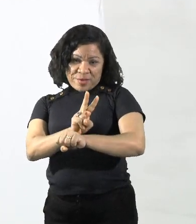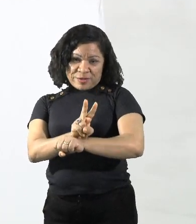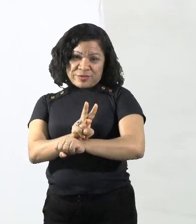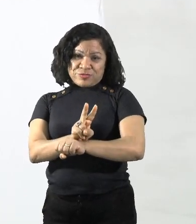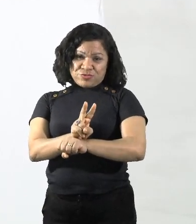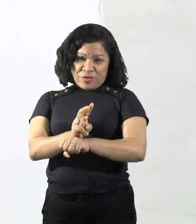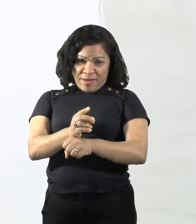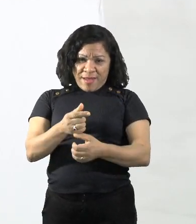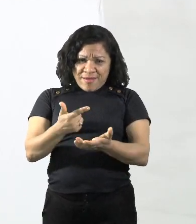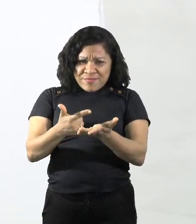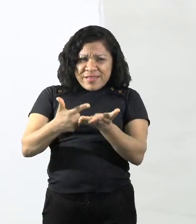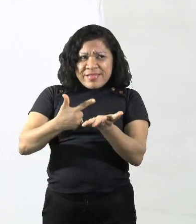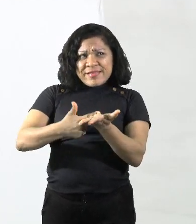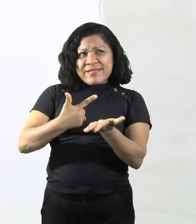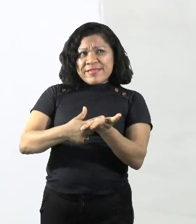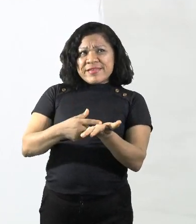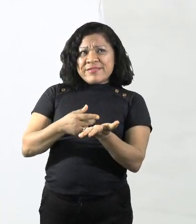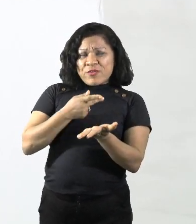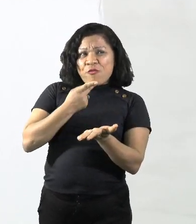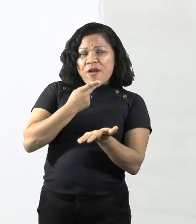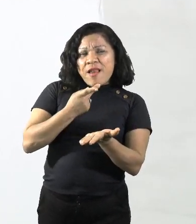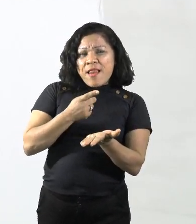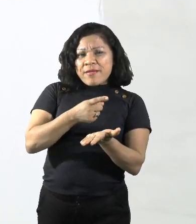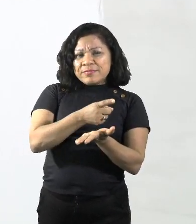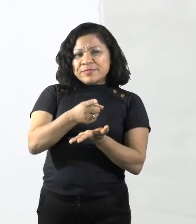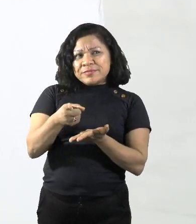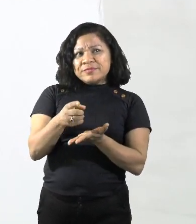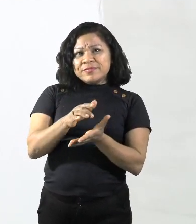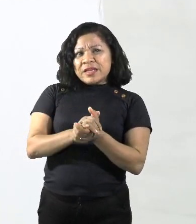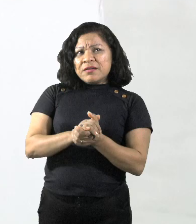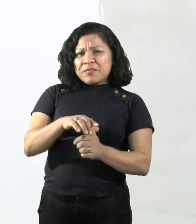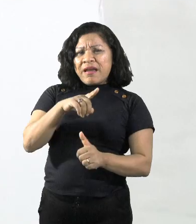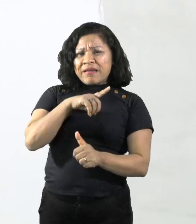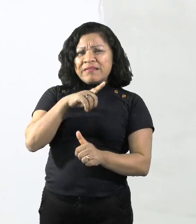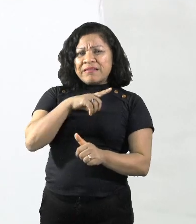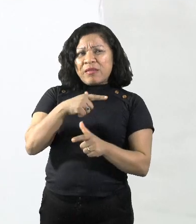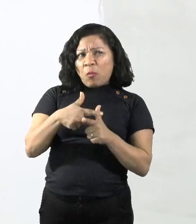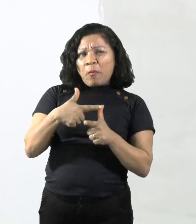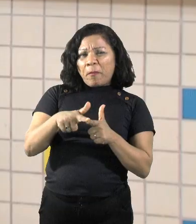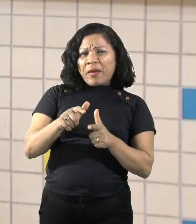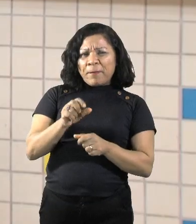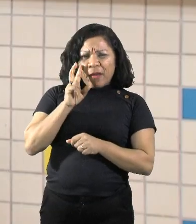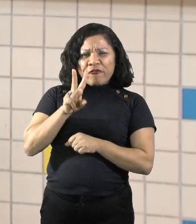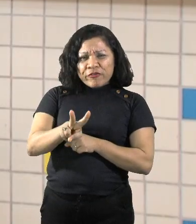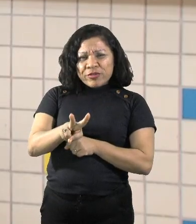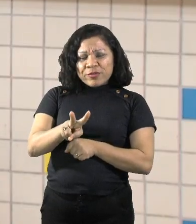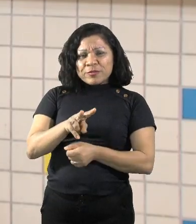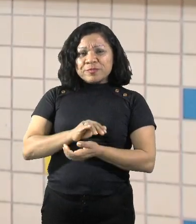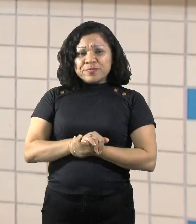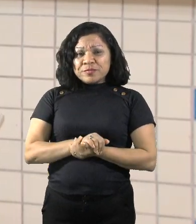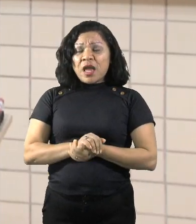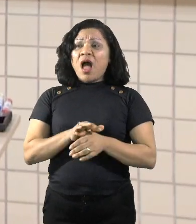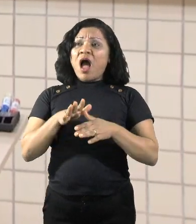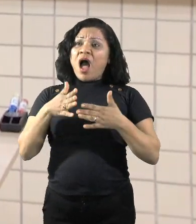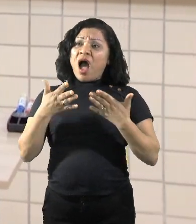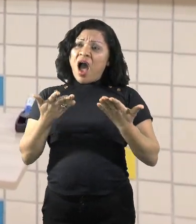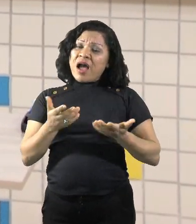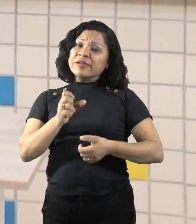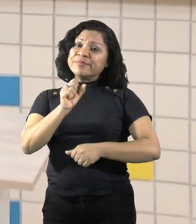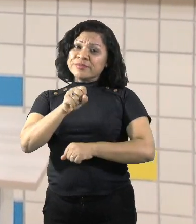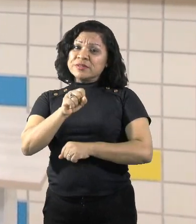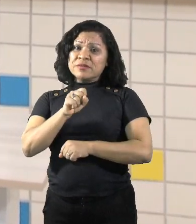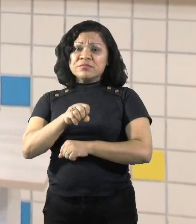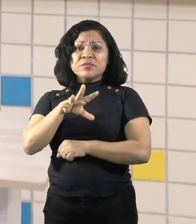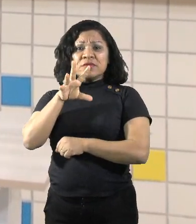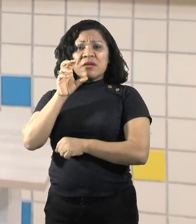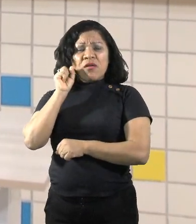que eu falei para a senhora que está com defeito, a senhora viu? Ah, Fava, sim, eu vi.